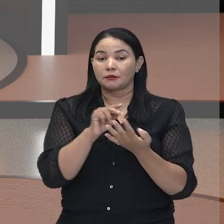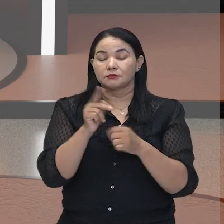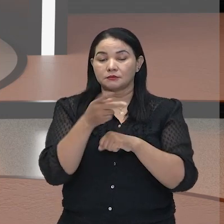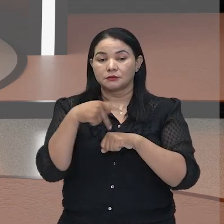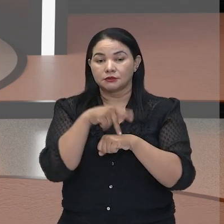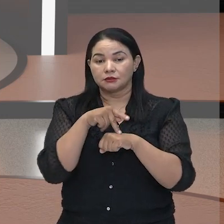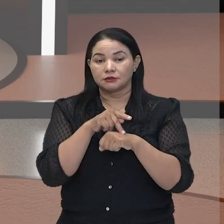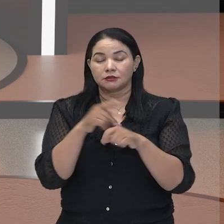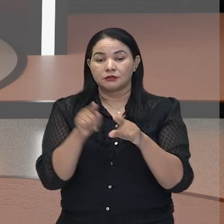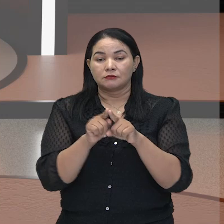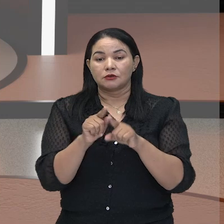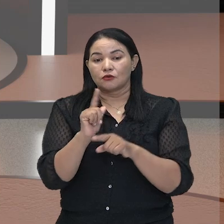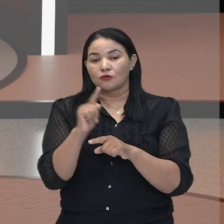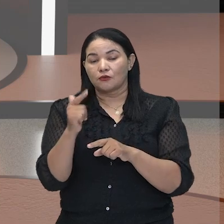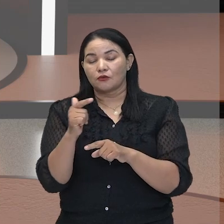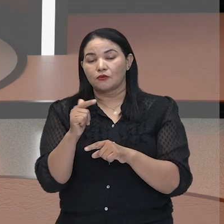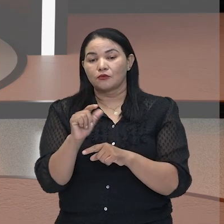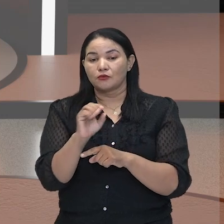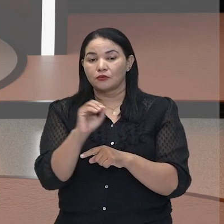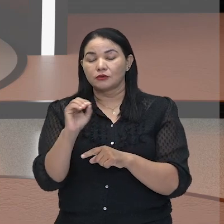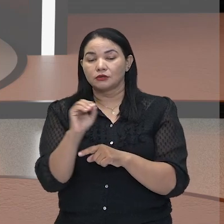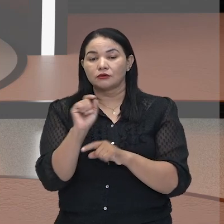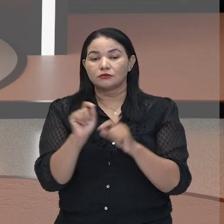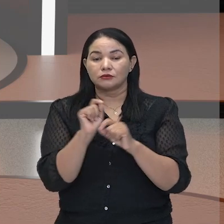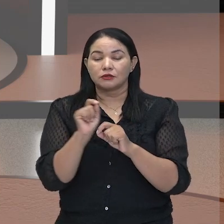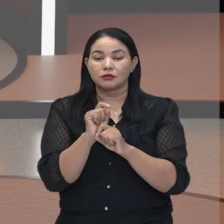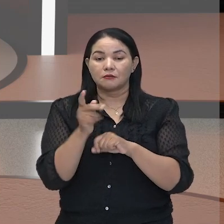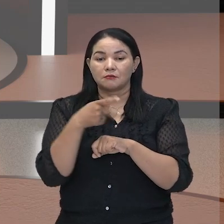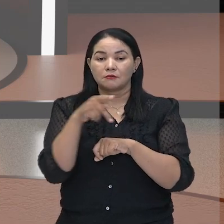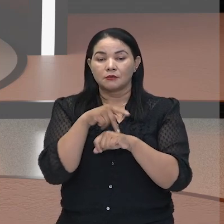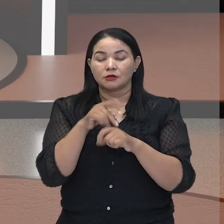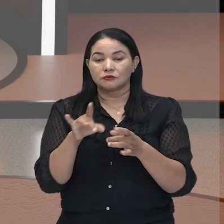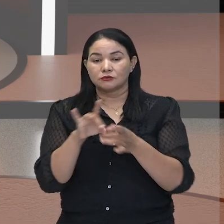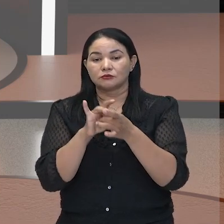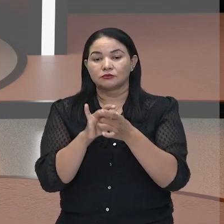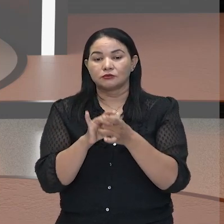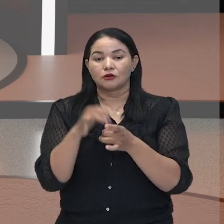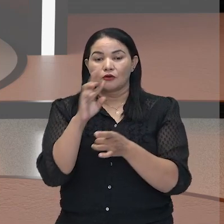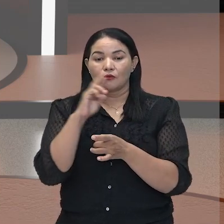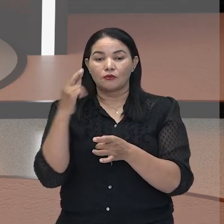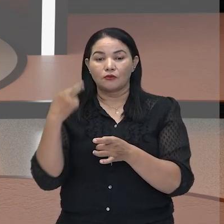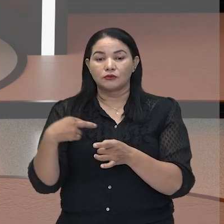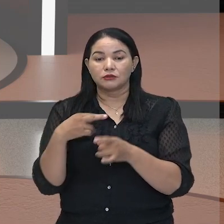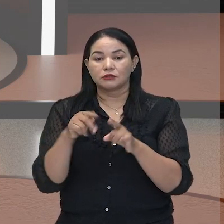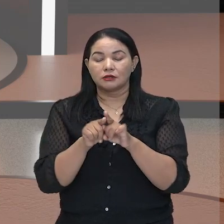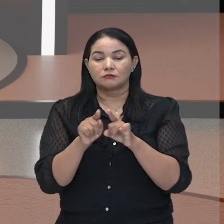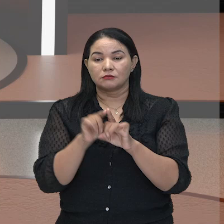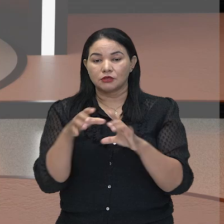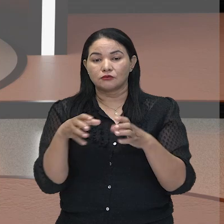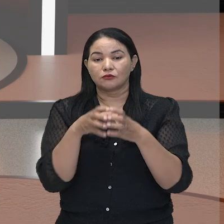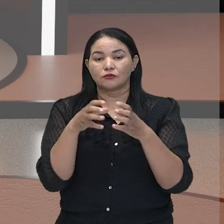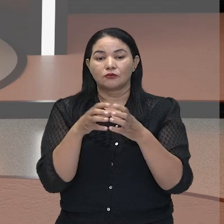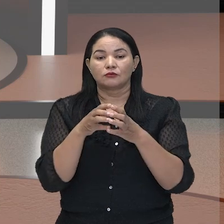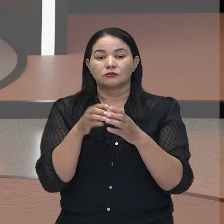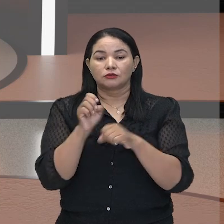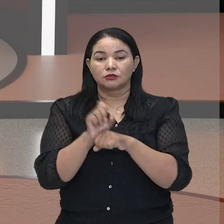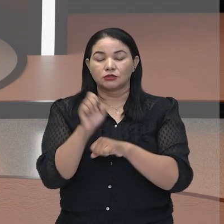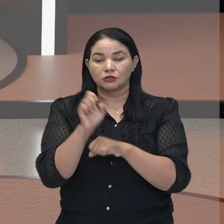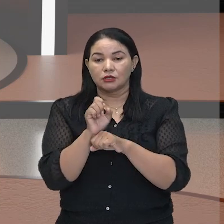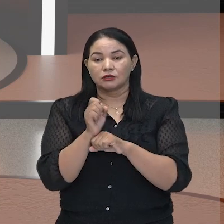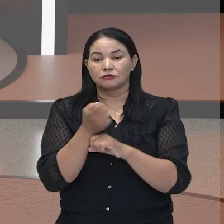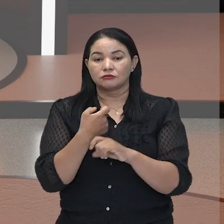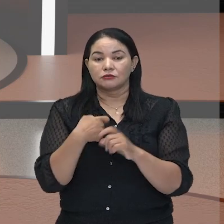parte mais oriental estão os países que se formaram com a Rússia e mais tarde a Comunidade dos Estados Independentes, a